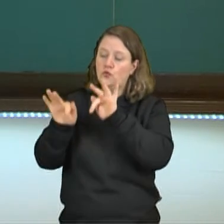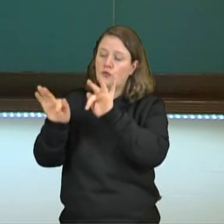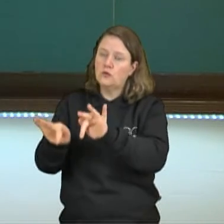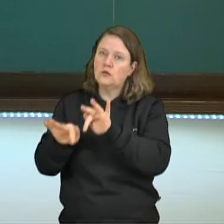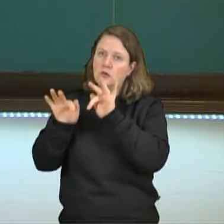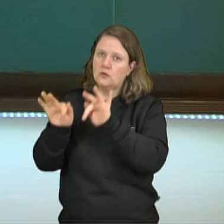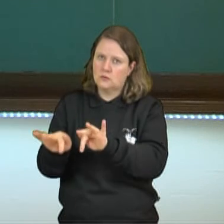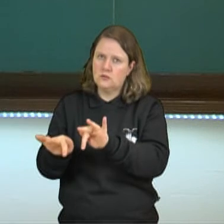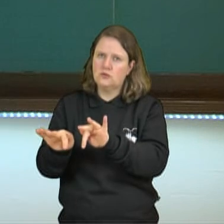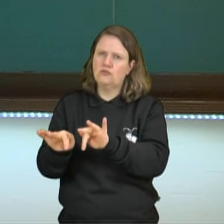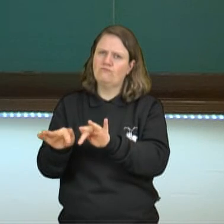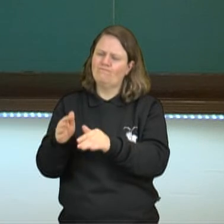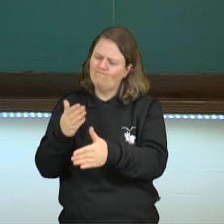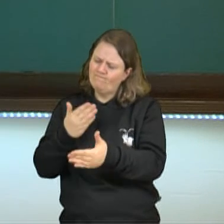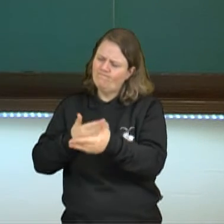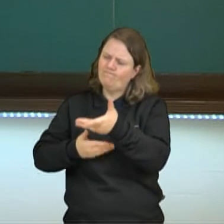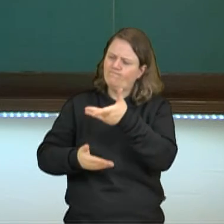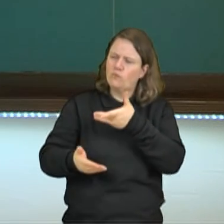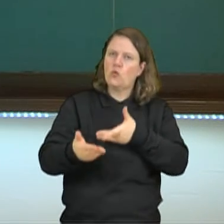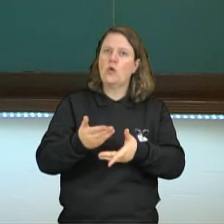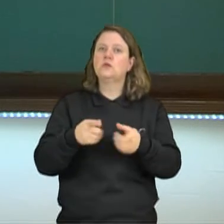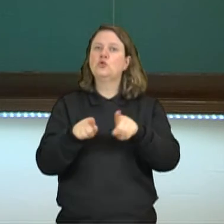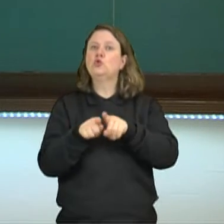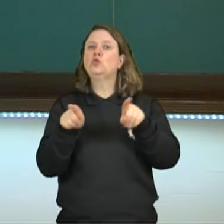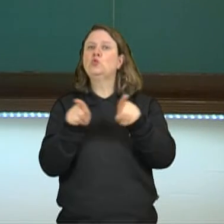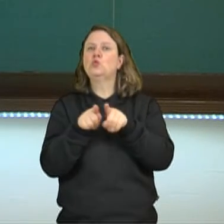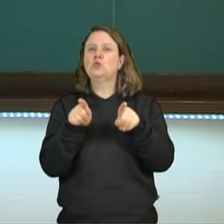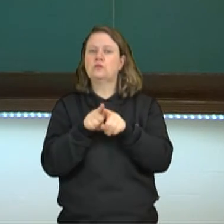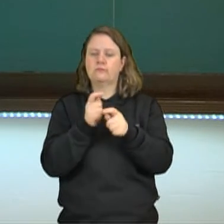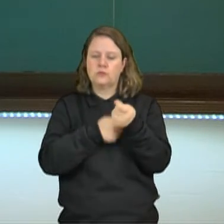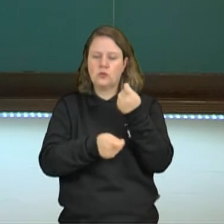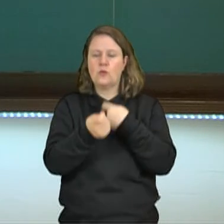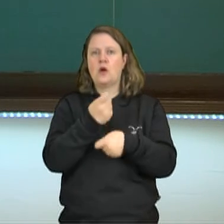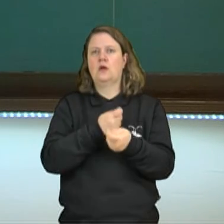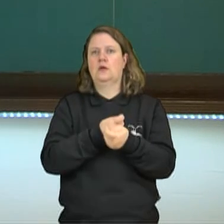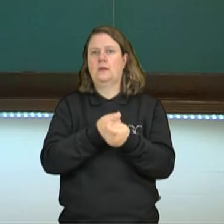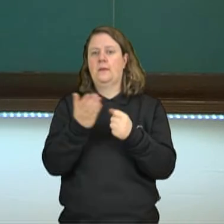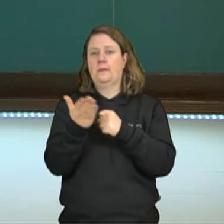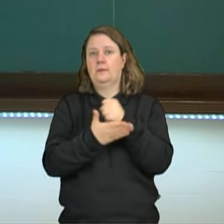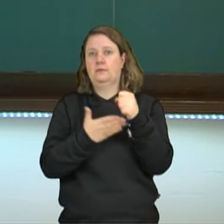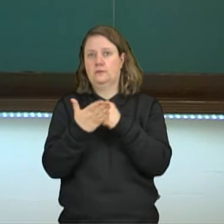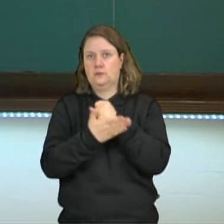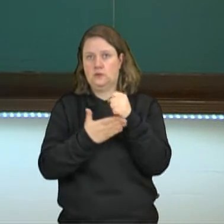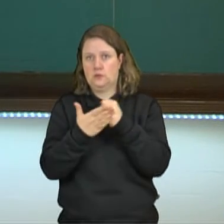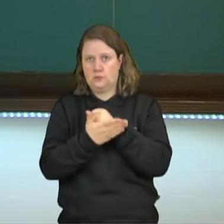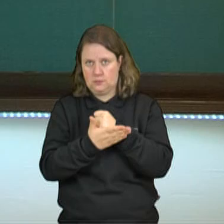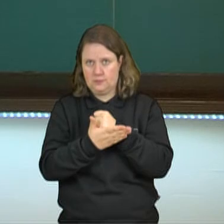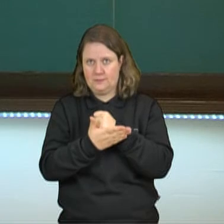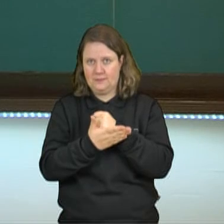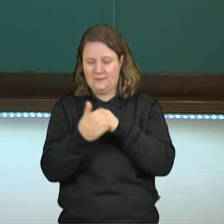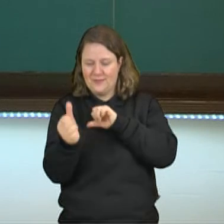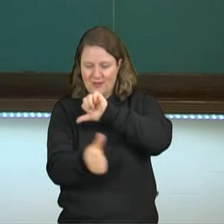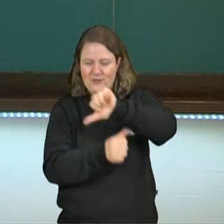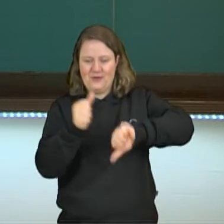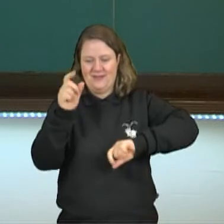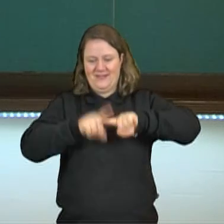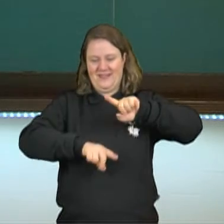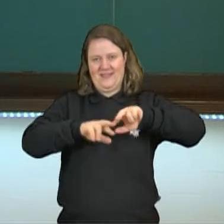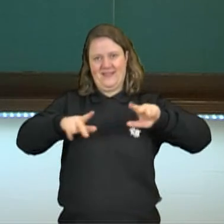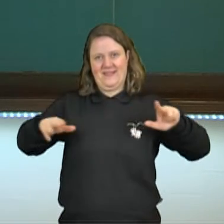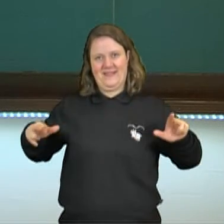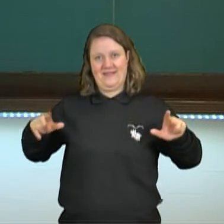eram autossuficientes, uma economia, né, em grande parte aí baseada no escambo. Aqui as